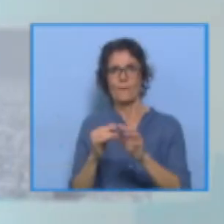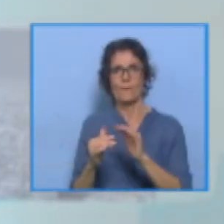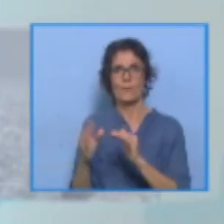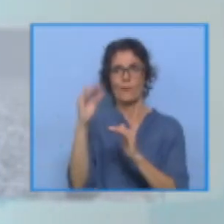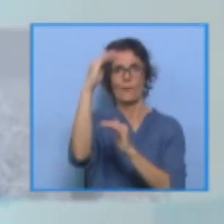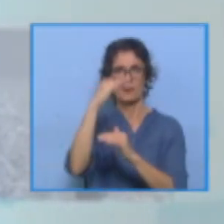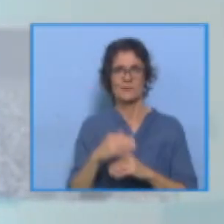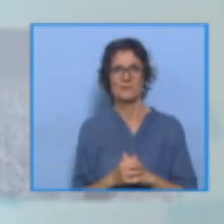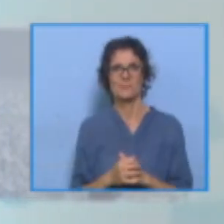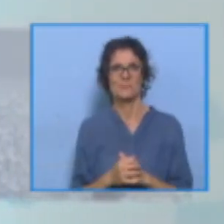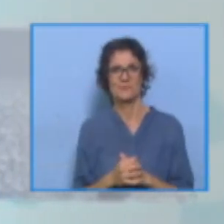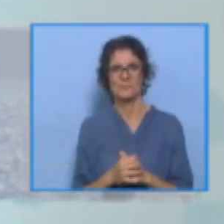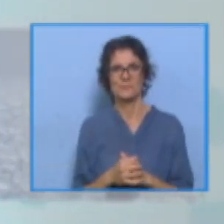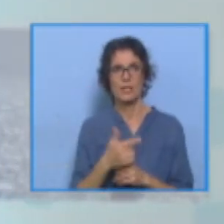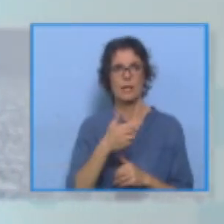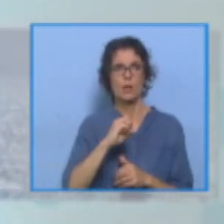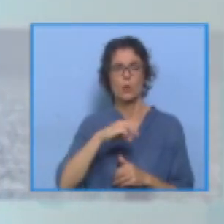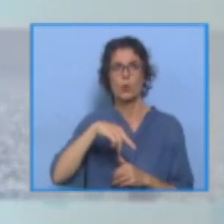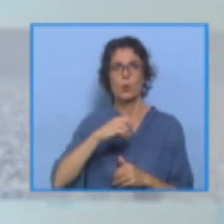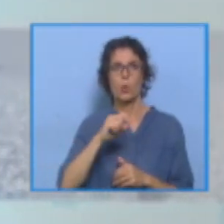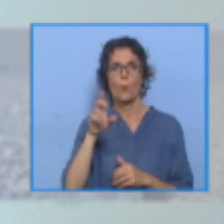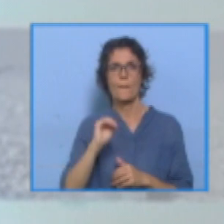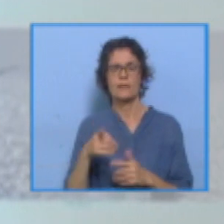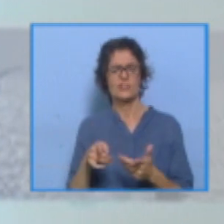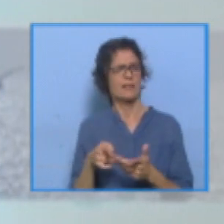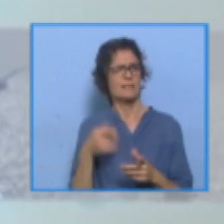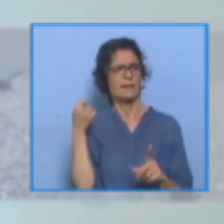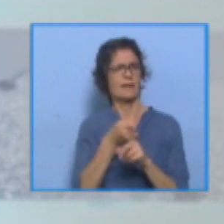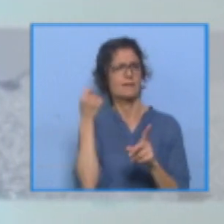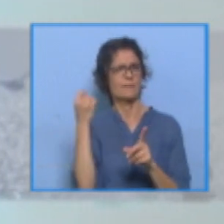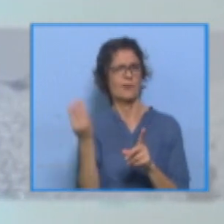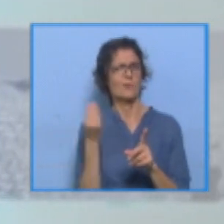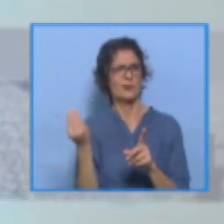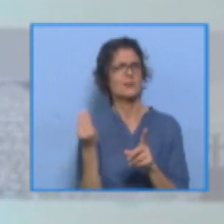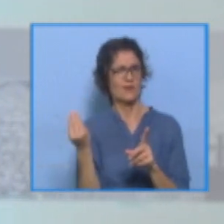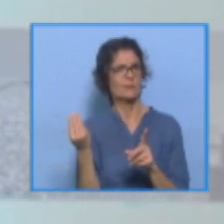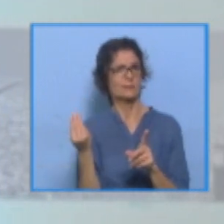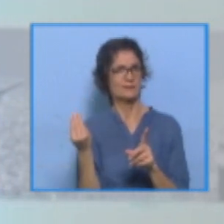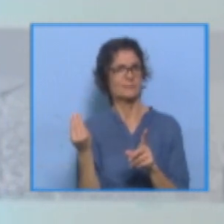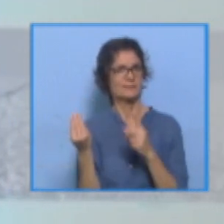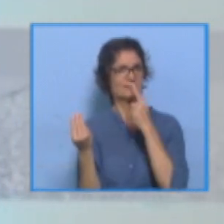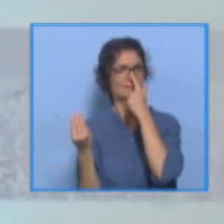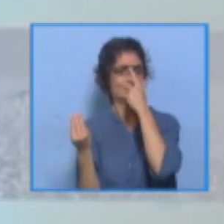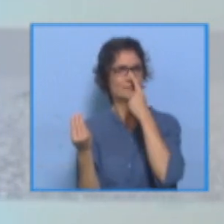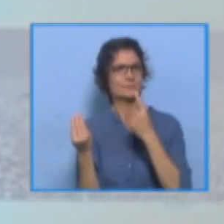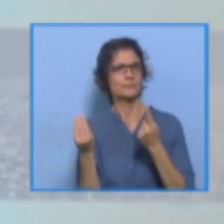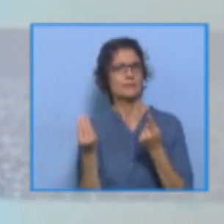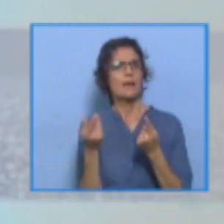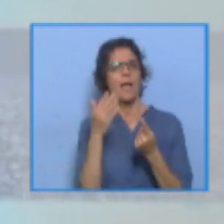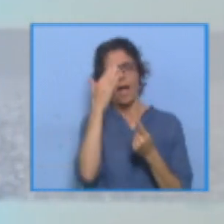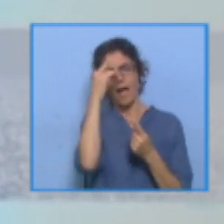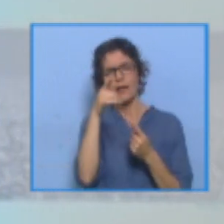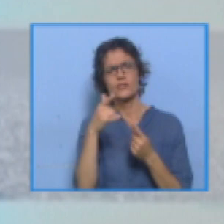Tomás, este é um desafio para os mais jovens hoje. Por vezes as novas